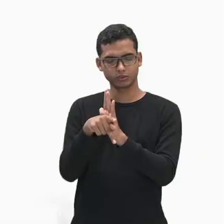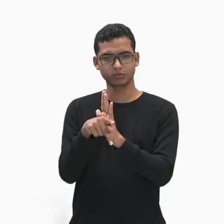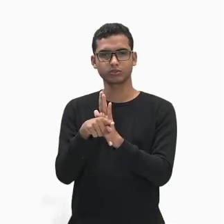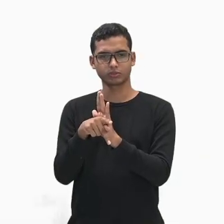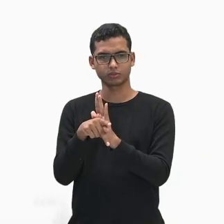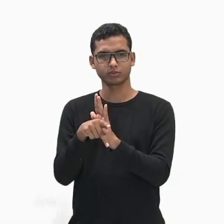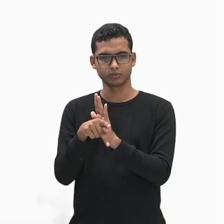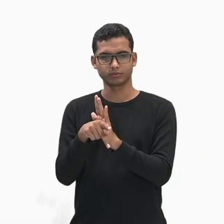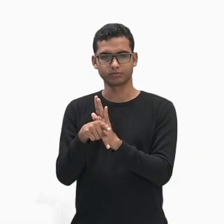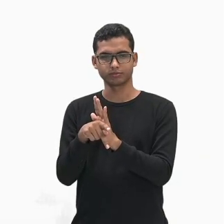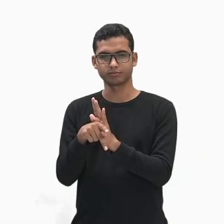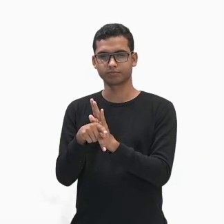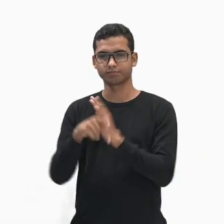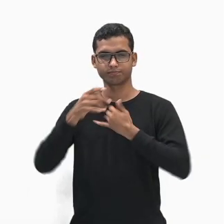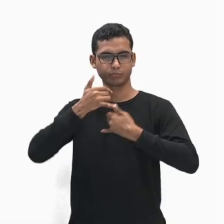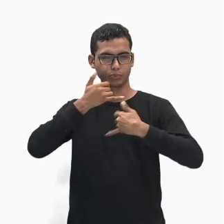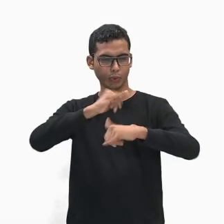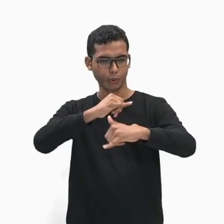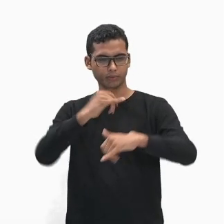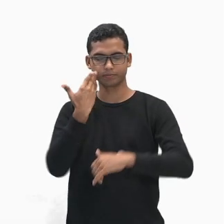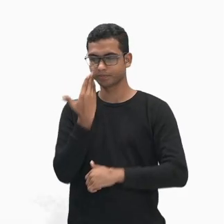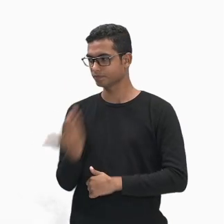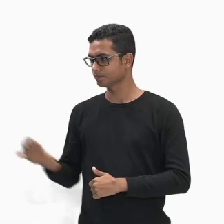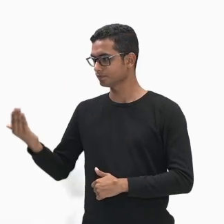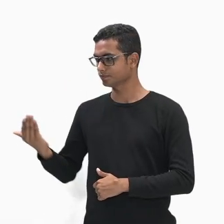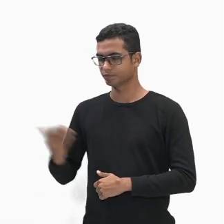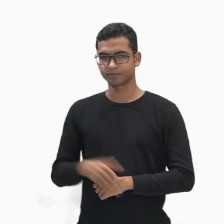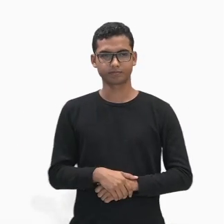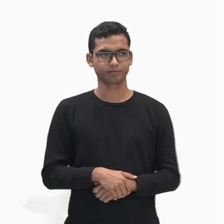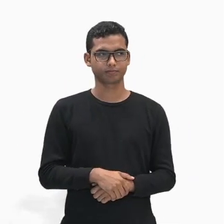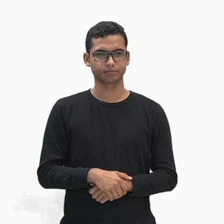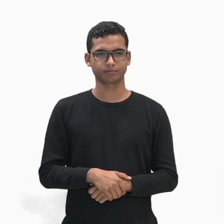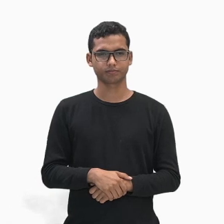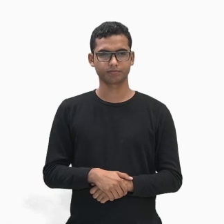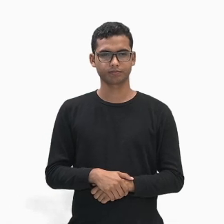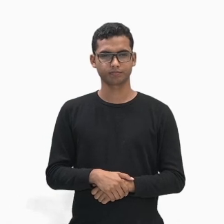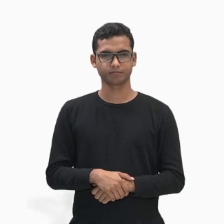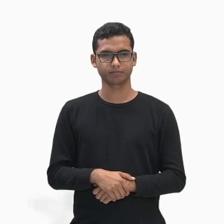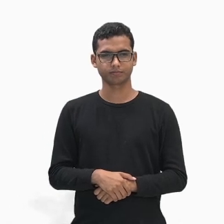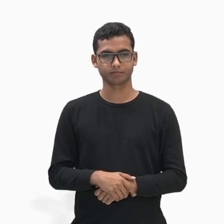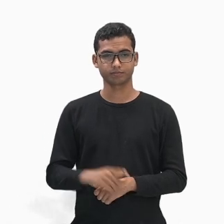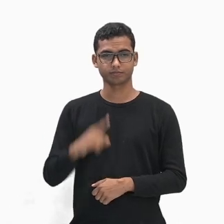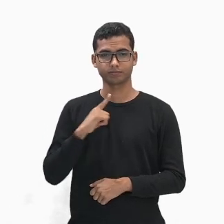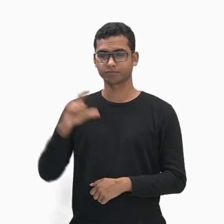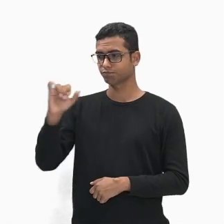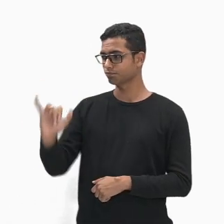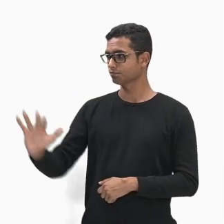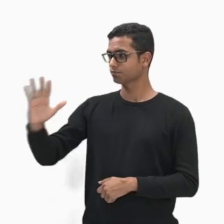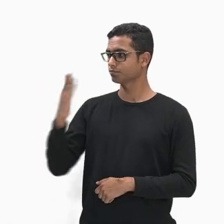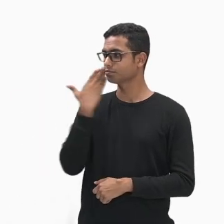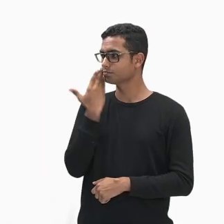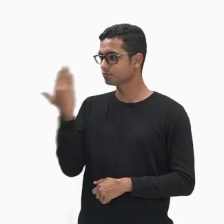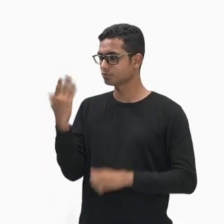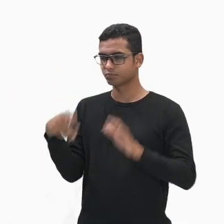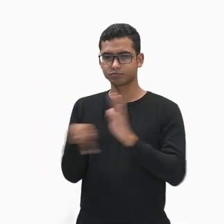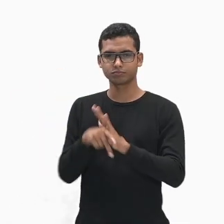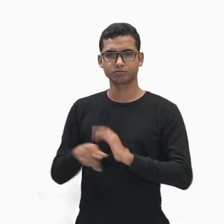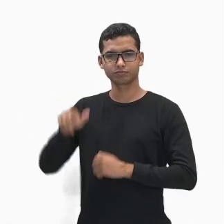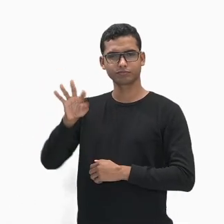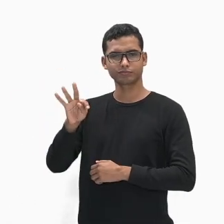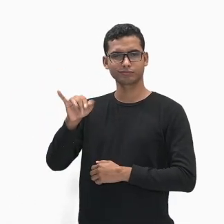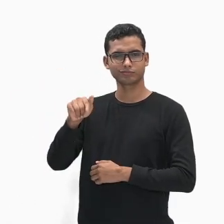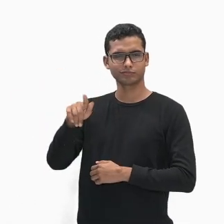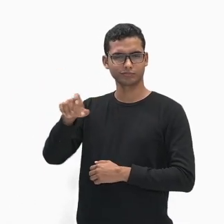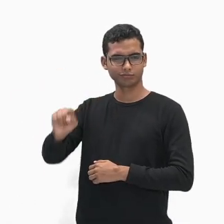Olha aí. Vejam que na história da eletricidade, como temos a imagem aí do Tales de Mileto,